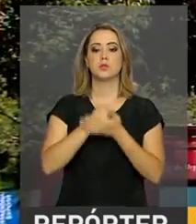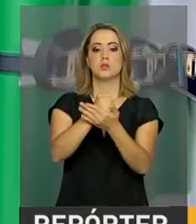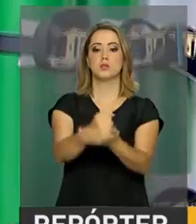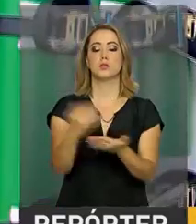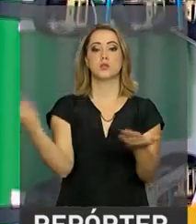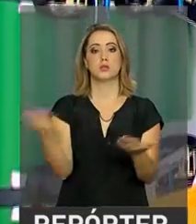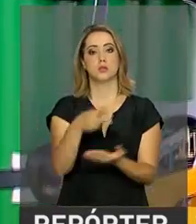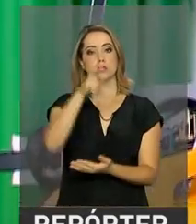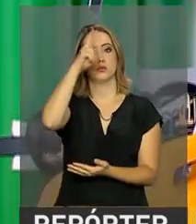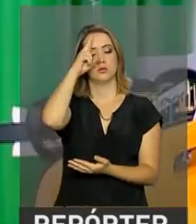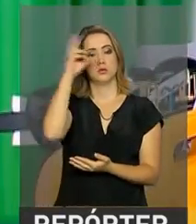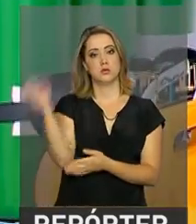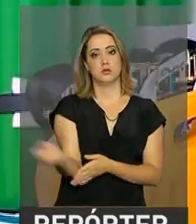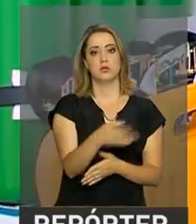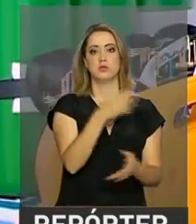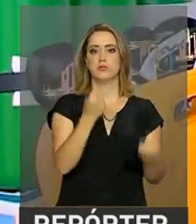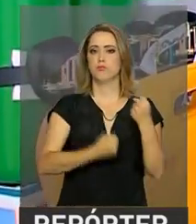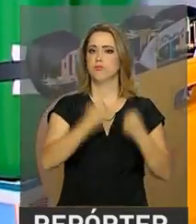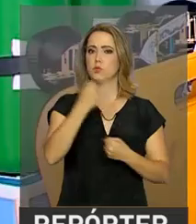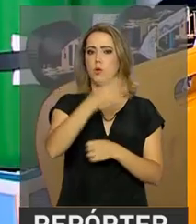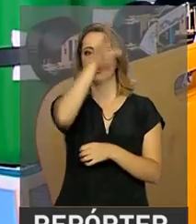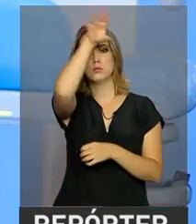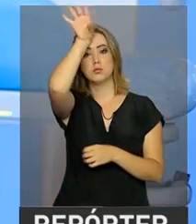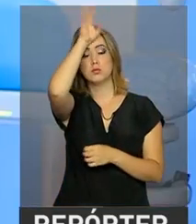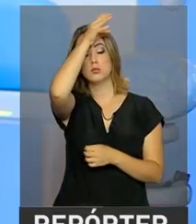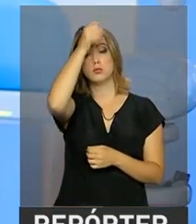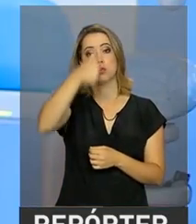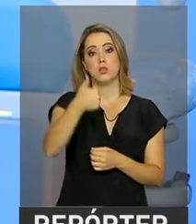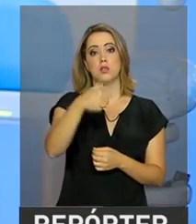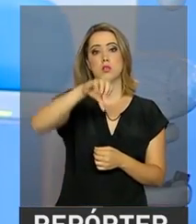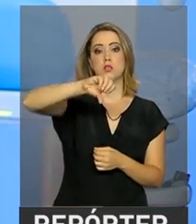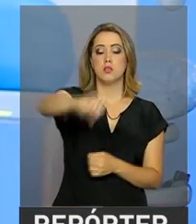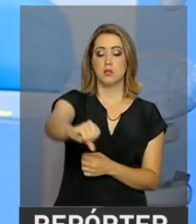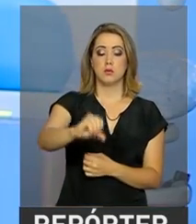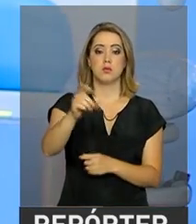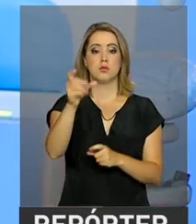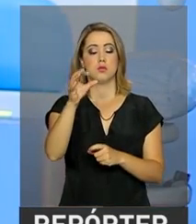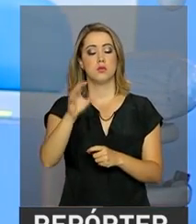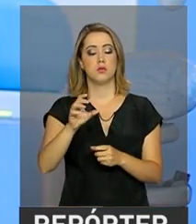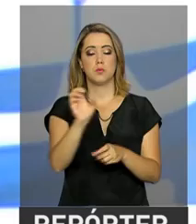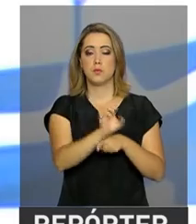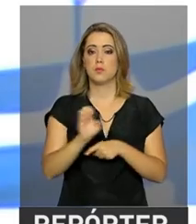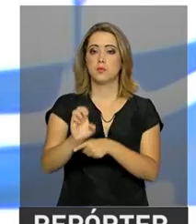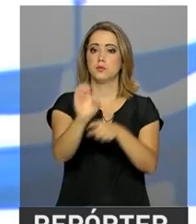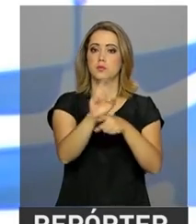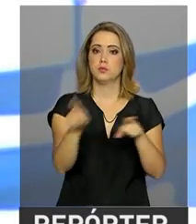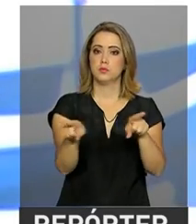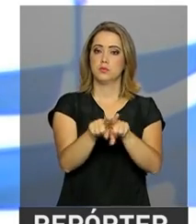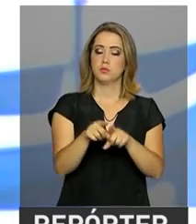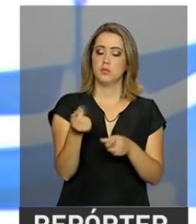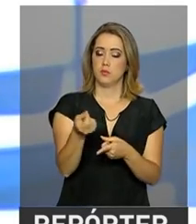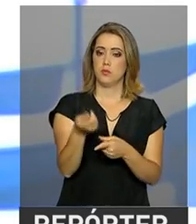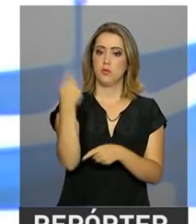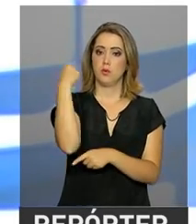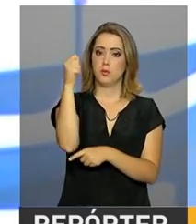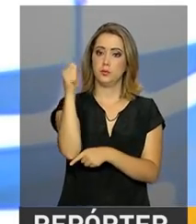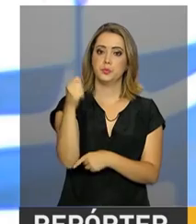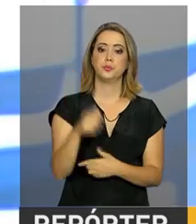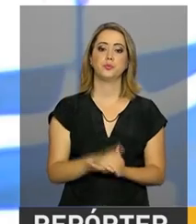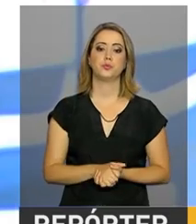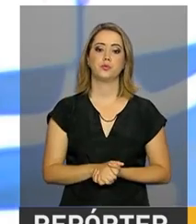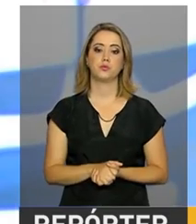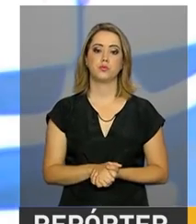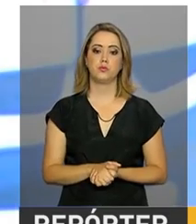segunda-feira novas ambulâncias há 19 estados incluindo o Rio Grande do Sul essas ambulâncias são extremamente fundamentais